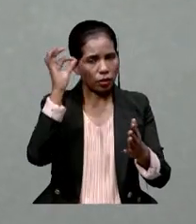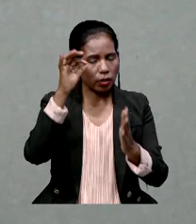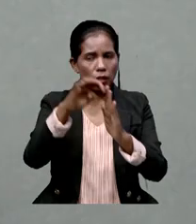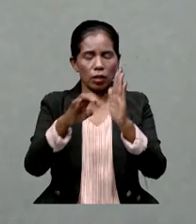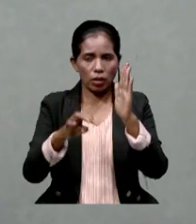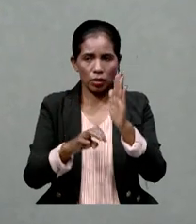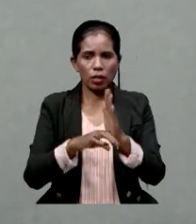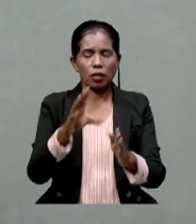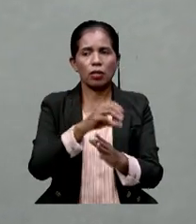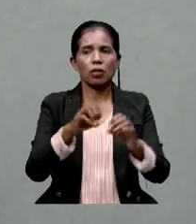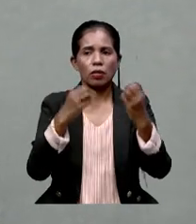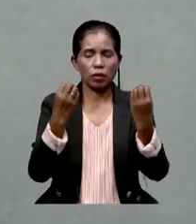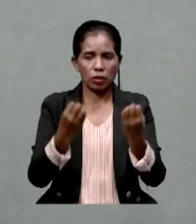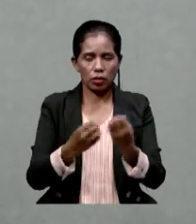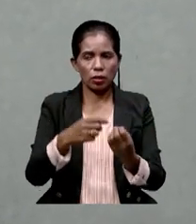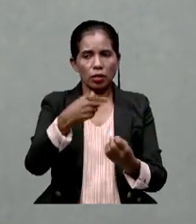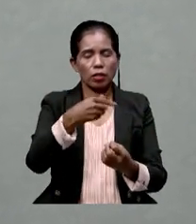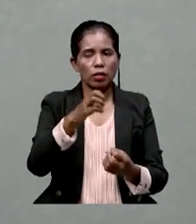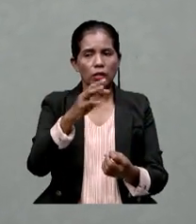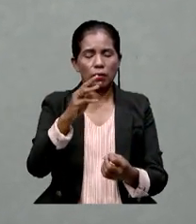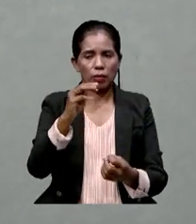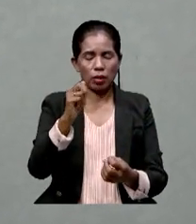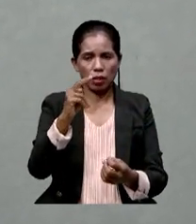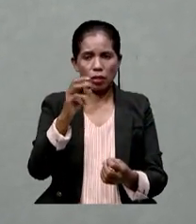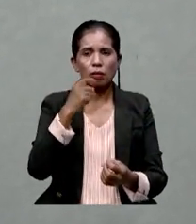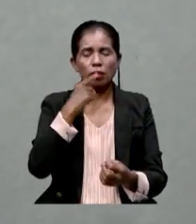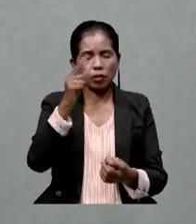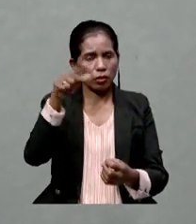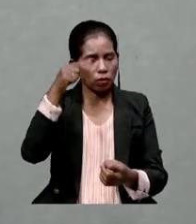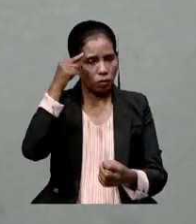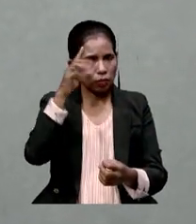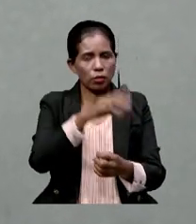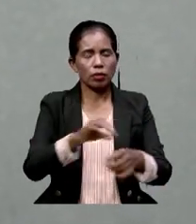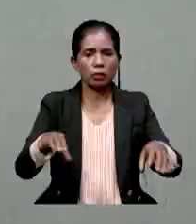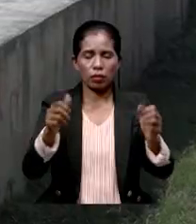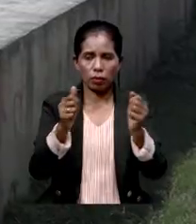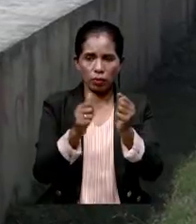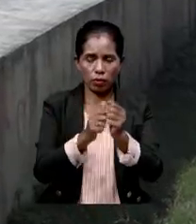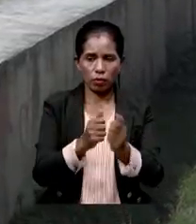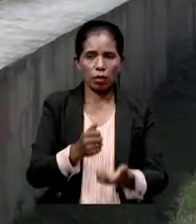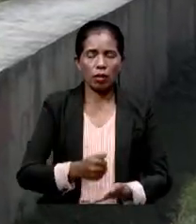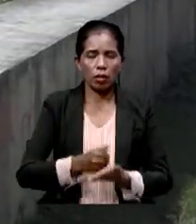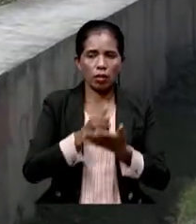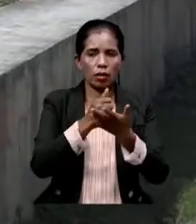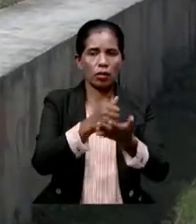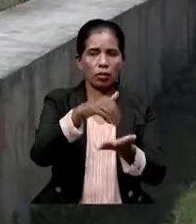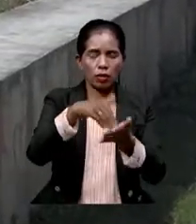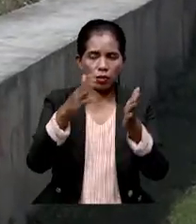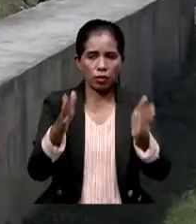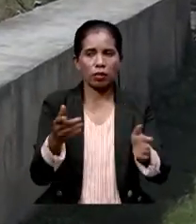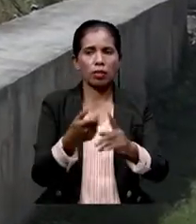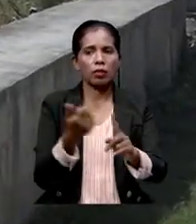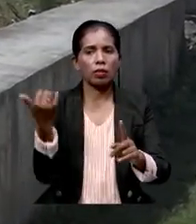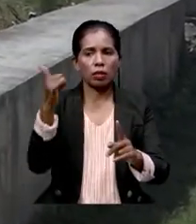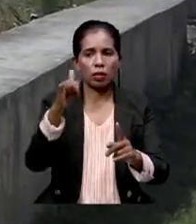asunto toponimia no organizasyon urbana Germano Santa Brites dia sateten governo liu si ministerio edukasaun se fasilita estudante sira husi